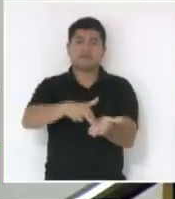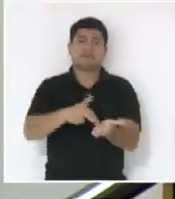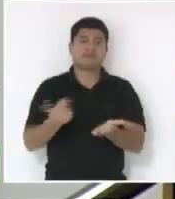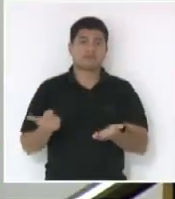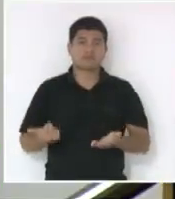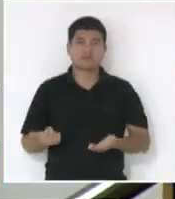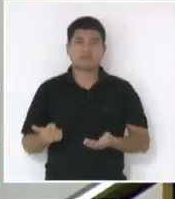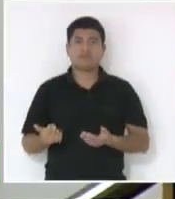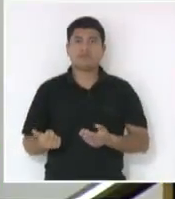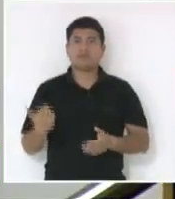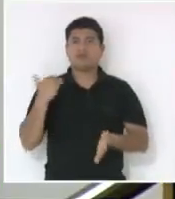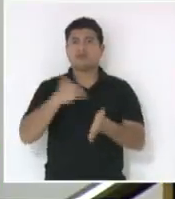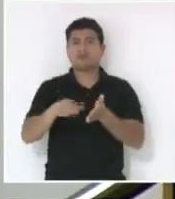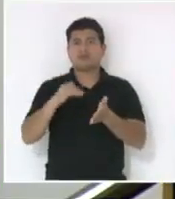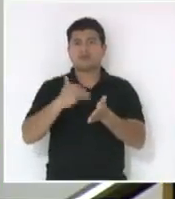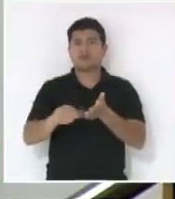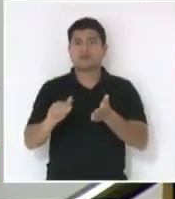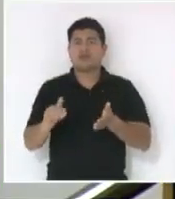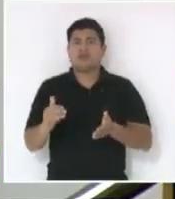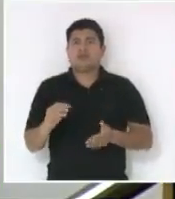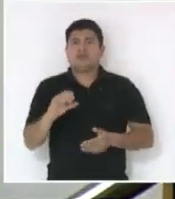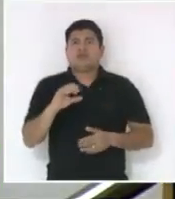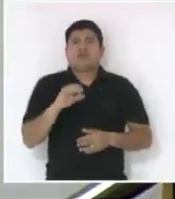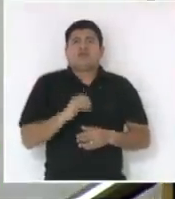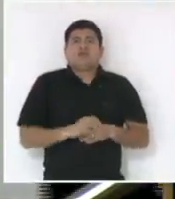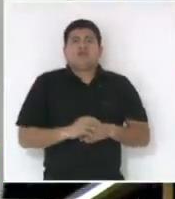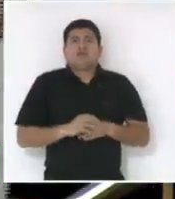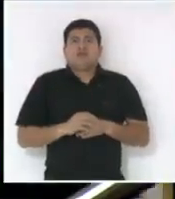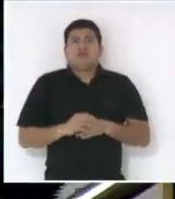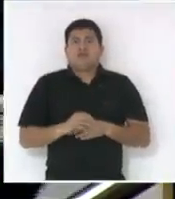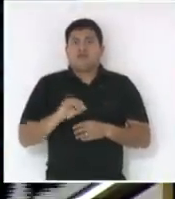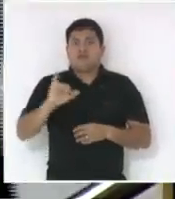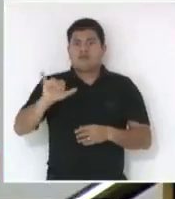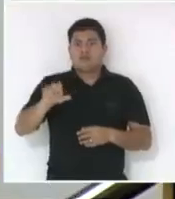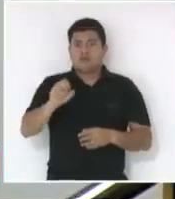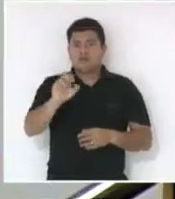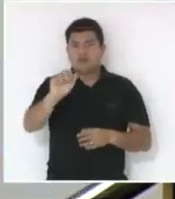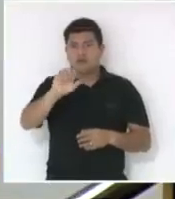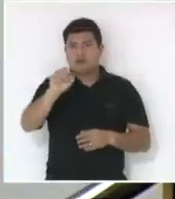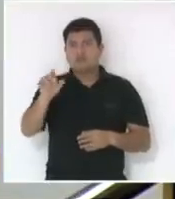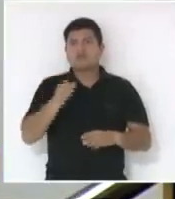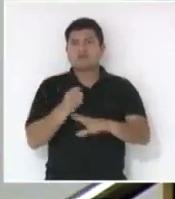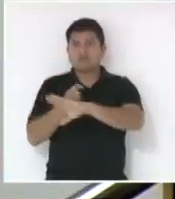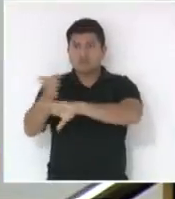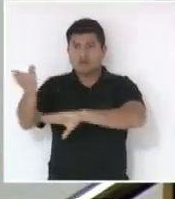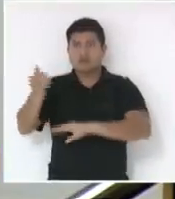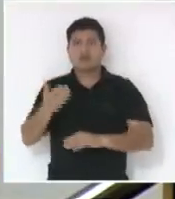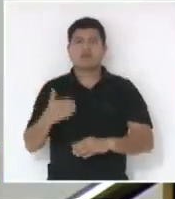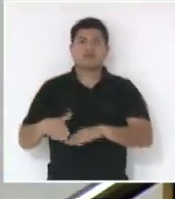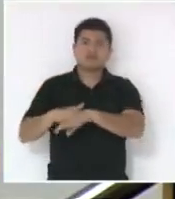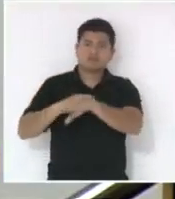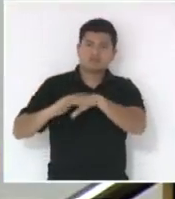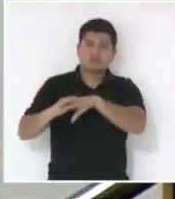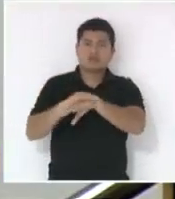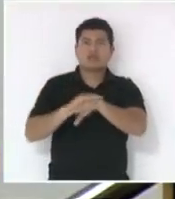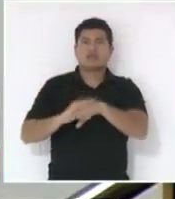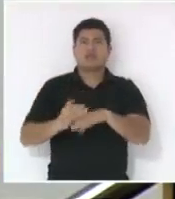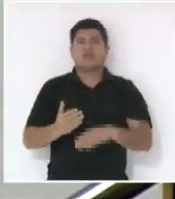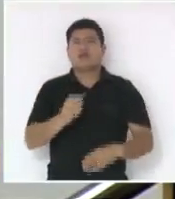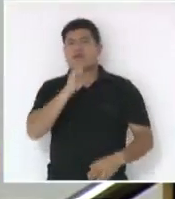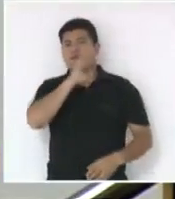O secretário coronel Batista Cordeiro vai, inclusive, falar com o governador hoje, e nós estamos encaminhando ofício